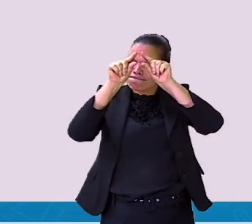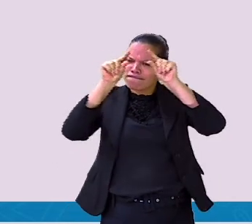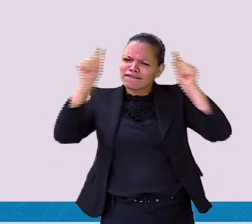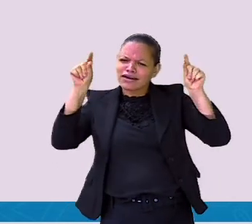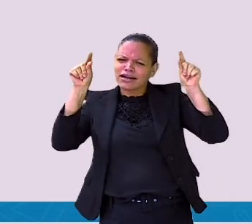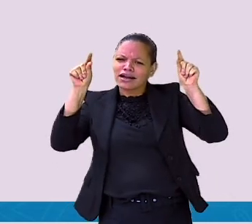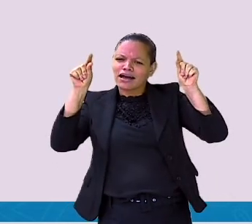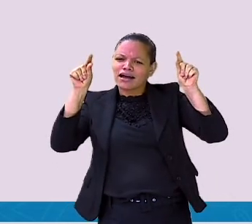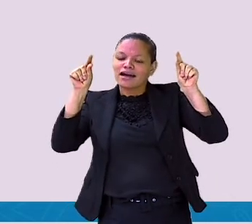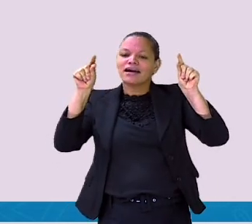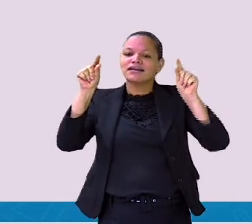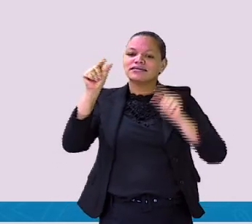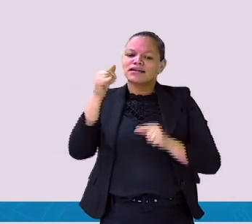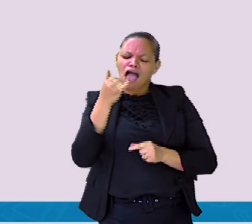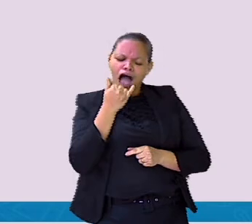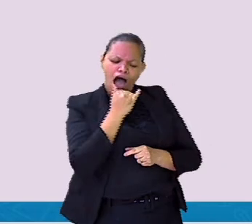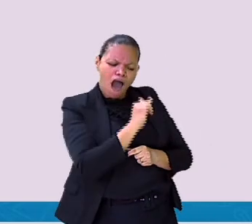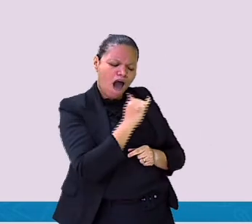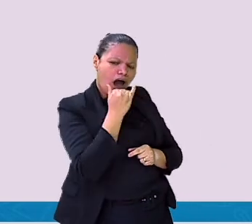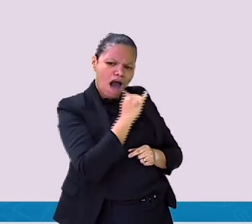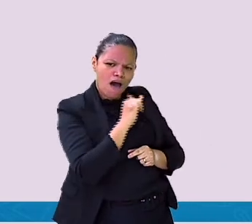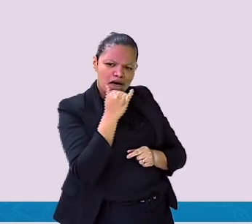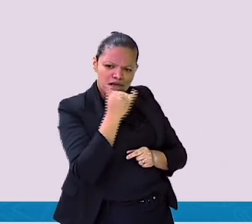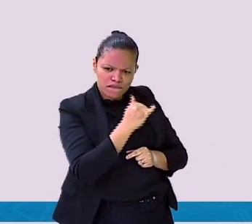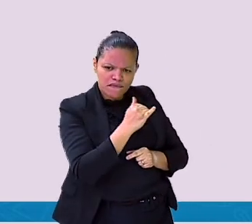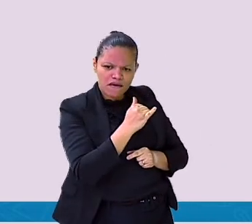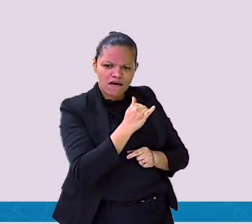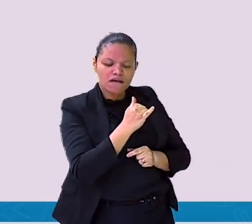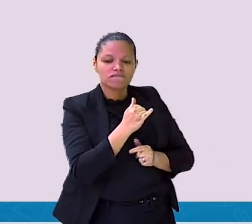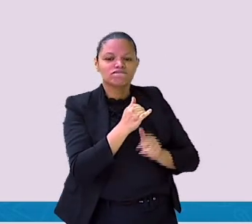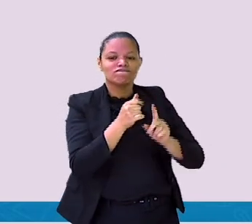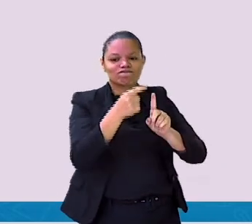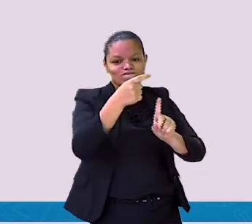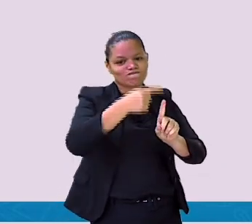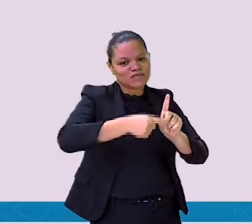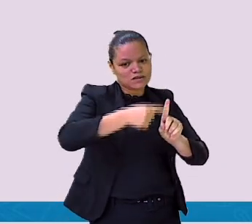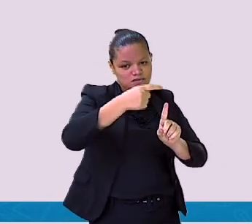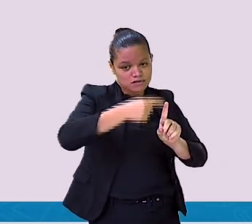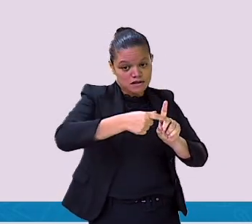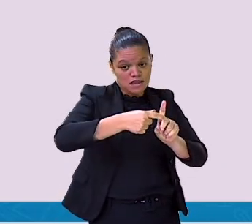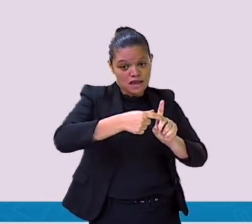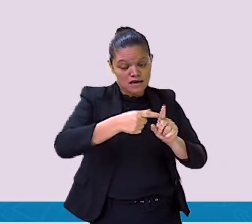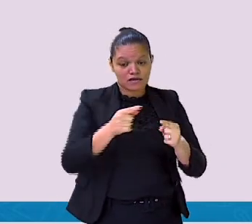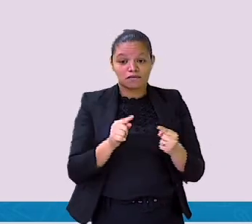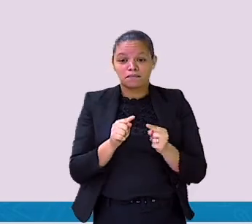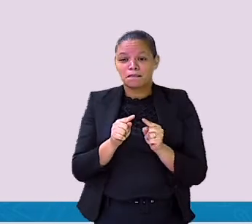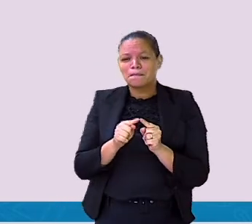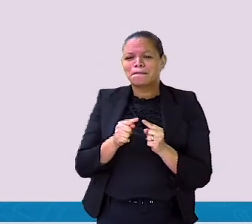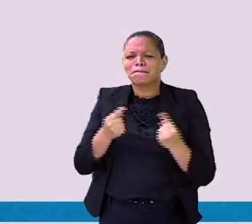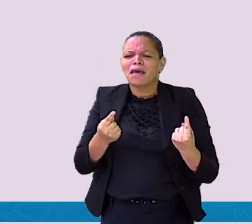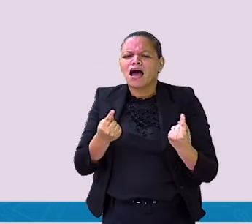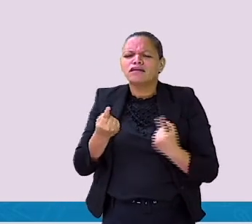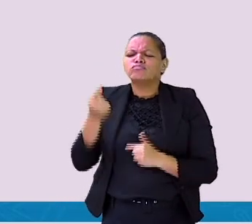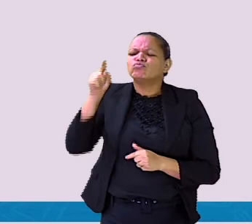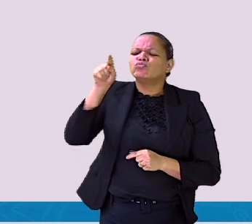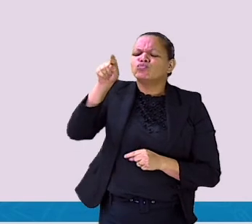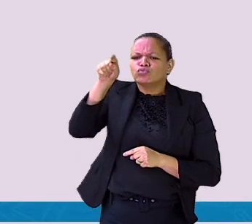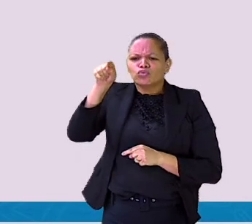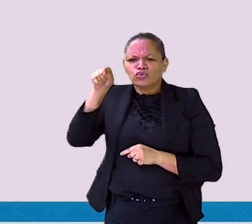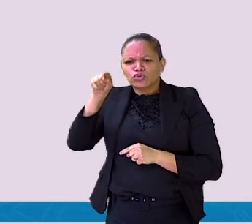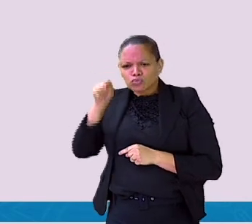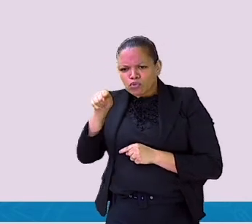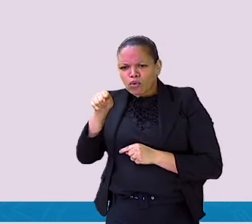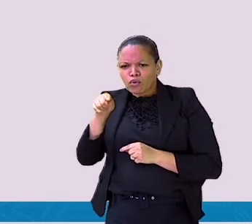um personagem. Professor, e os 2 pontos? Os 2 pontos, eles vão nos